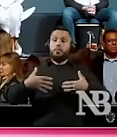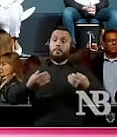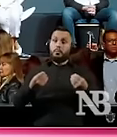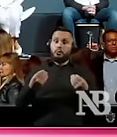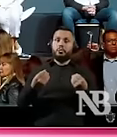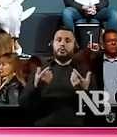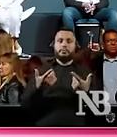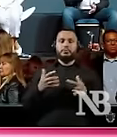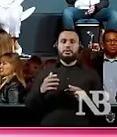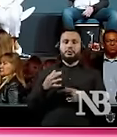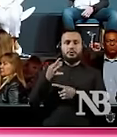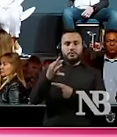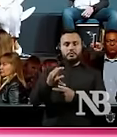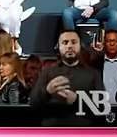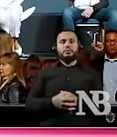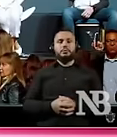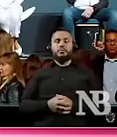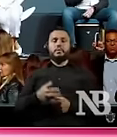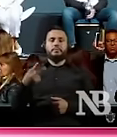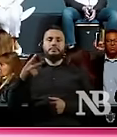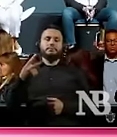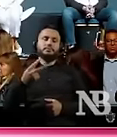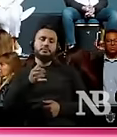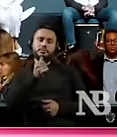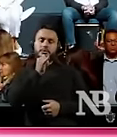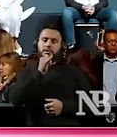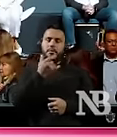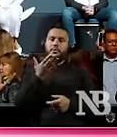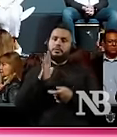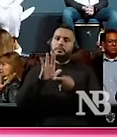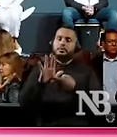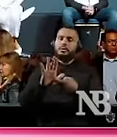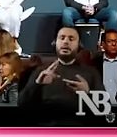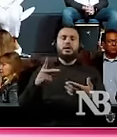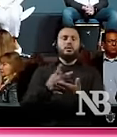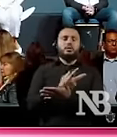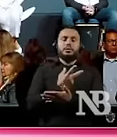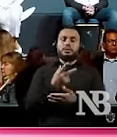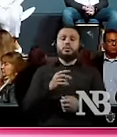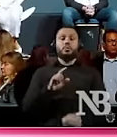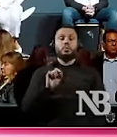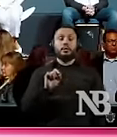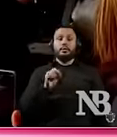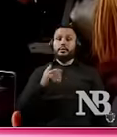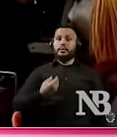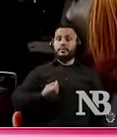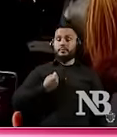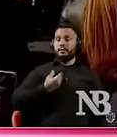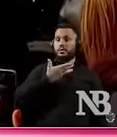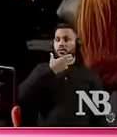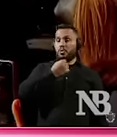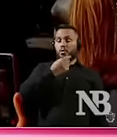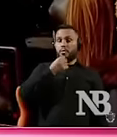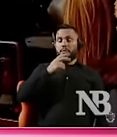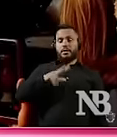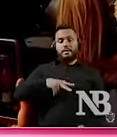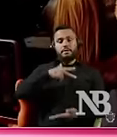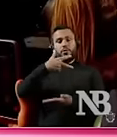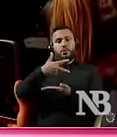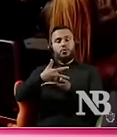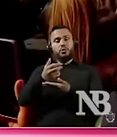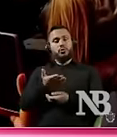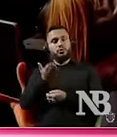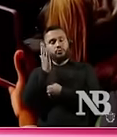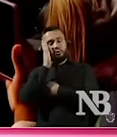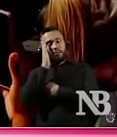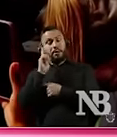transformações. O segundo exemplo que eu quero dar de efeito borboleta aconteceu em um caso de um homem que foi dormir, só que a mãe dele